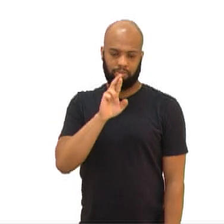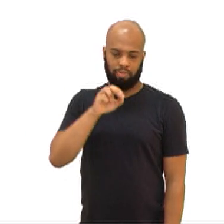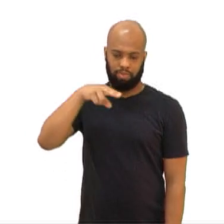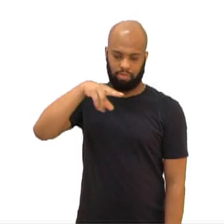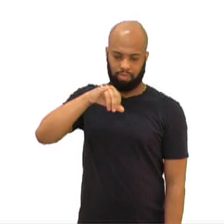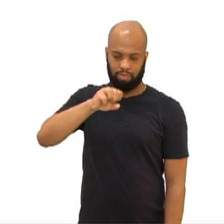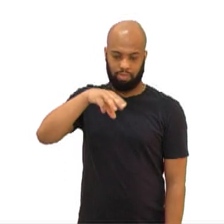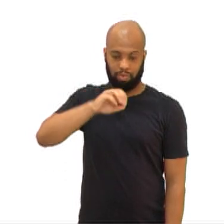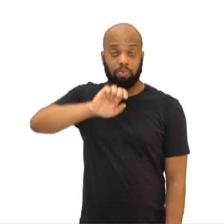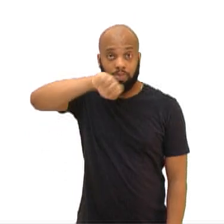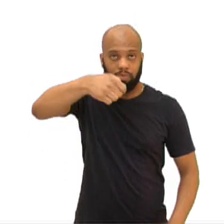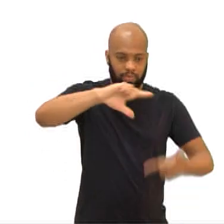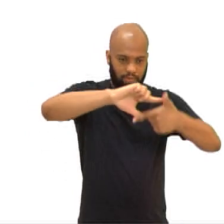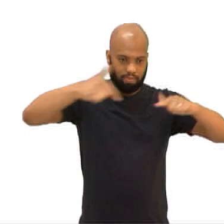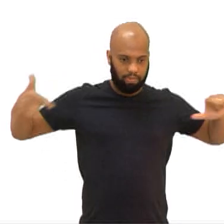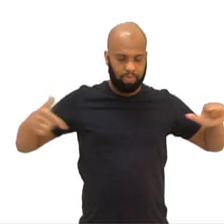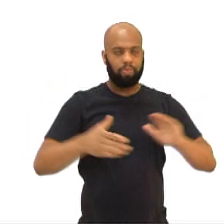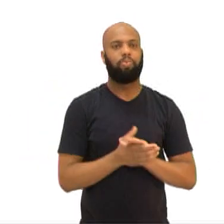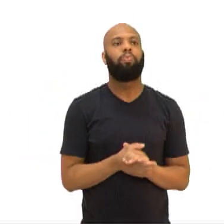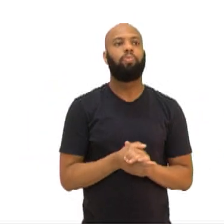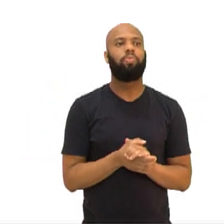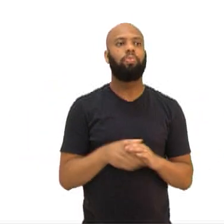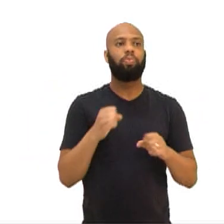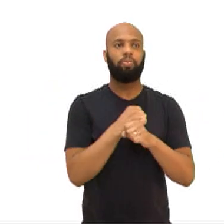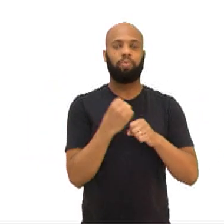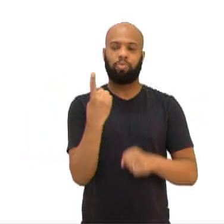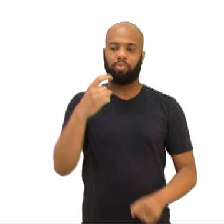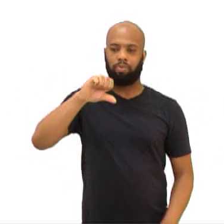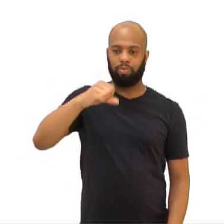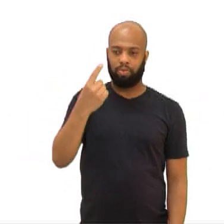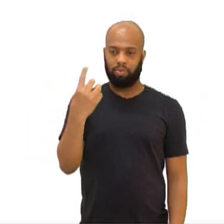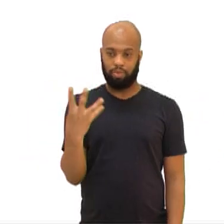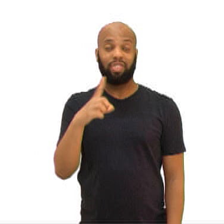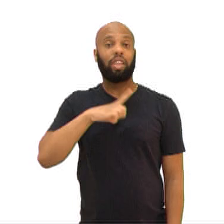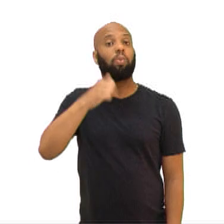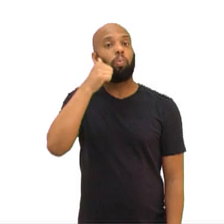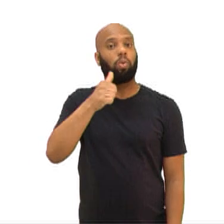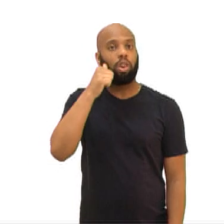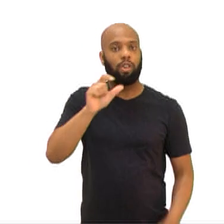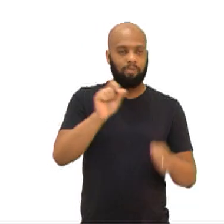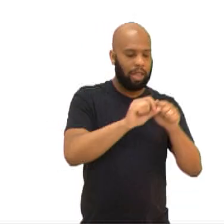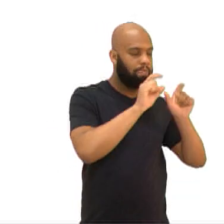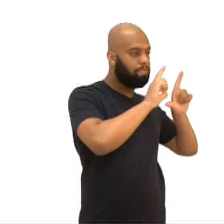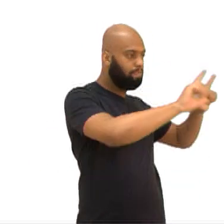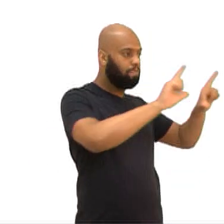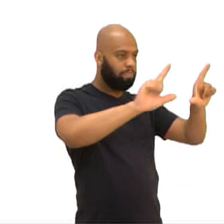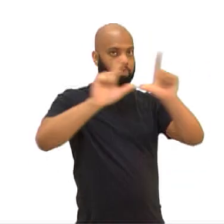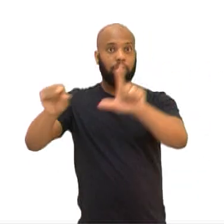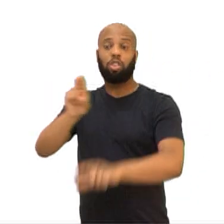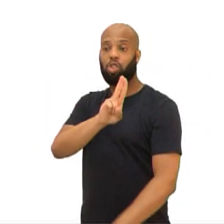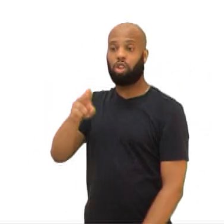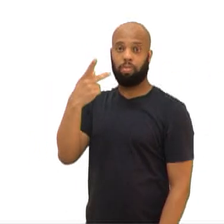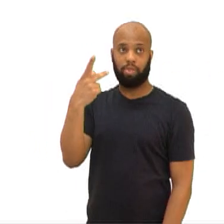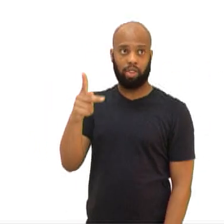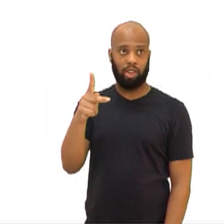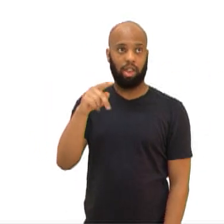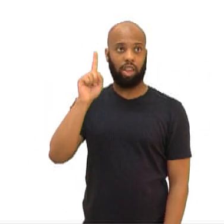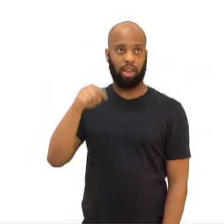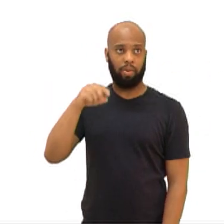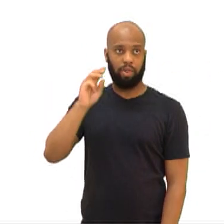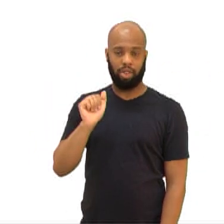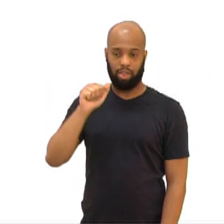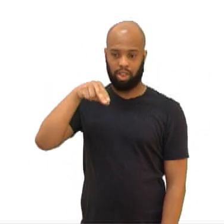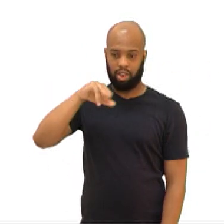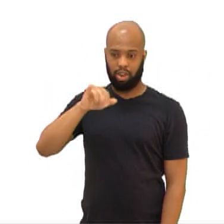Em 1914, a Anita Malfatti vai fazer uma exposição com influência prós-impressionista,